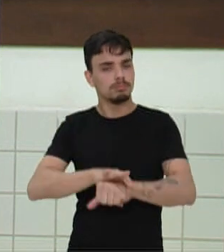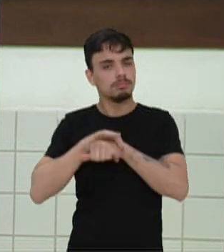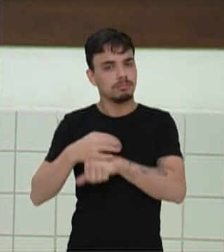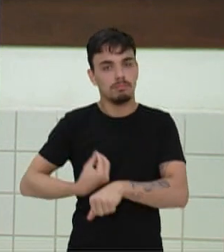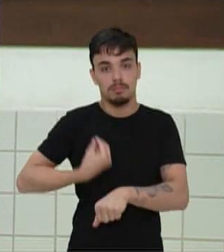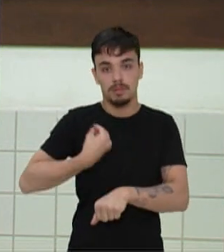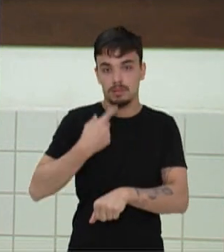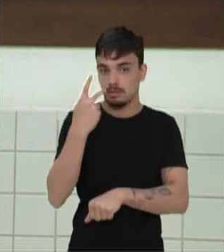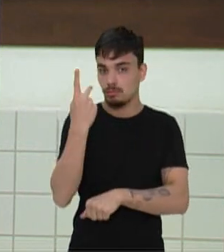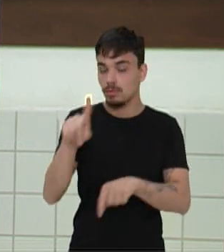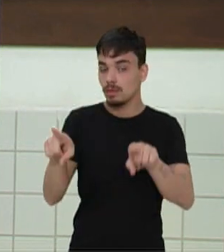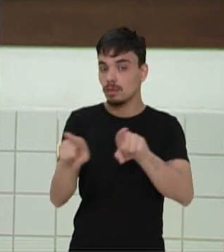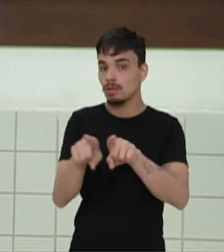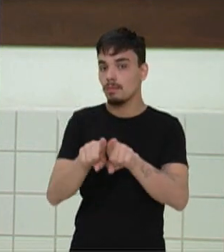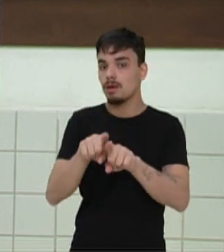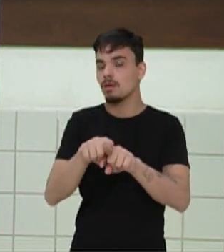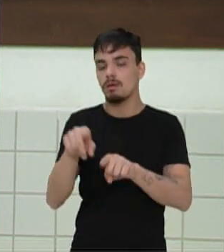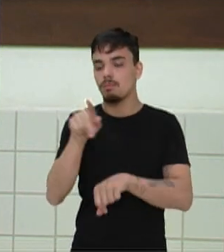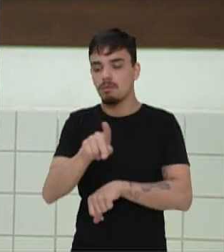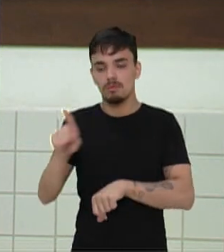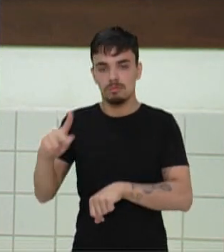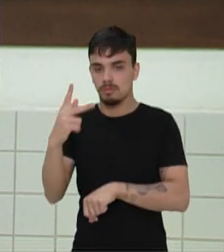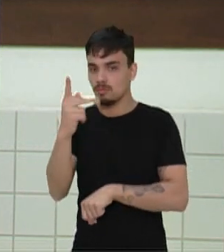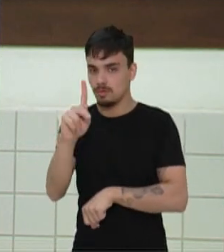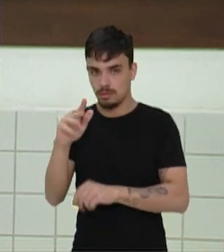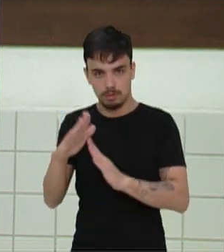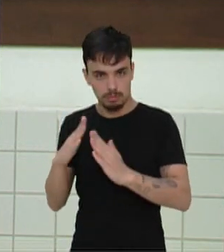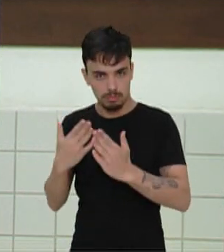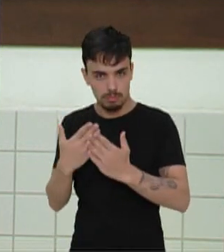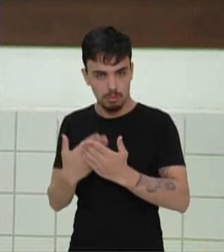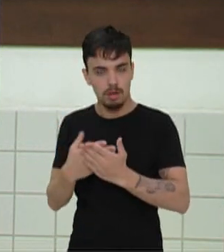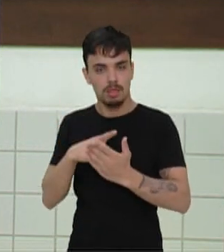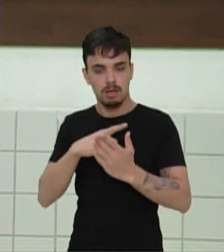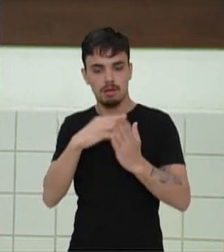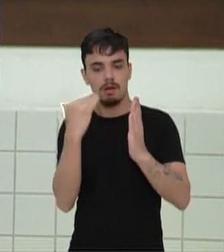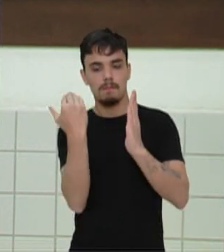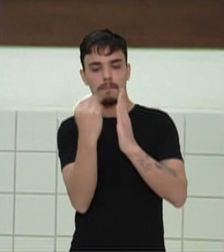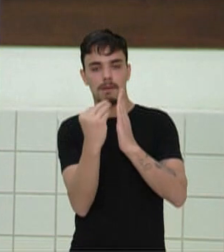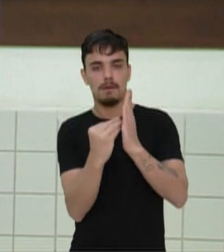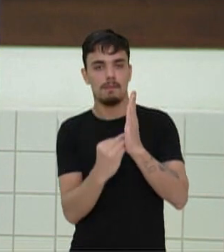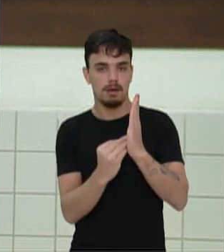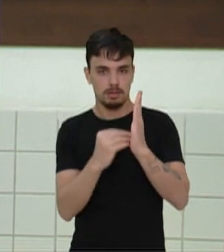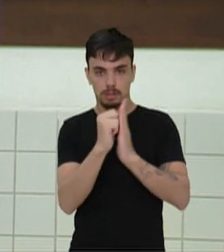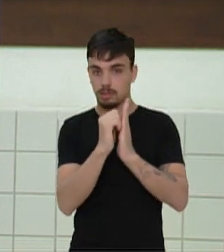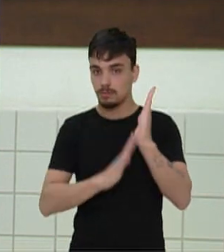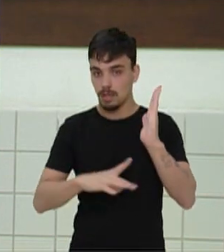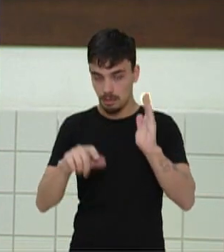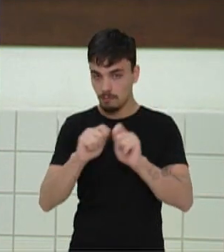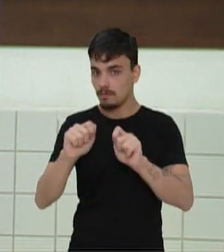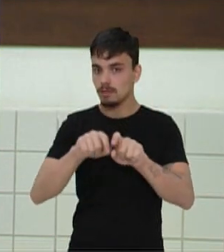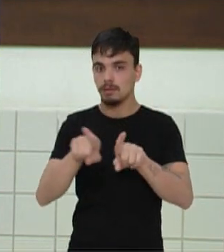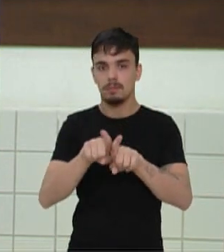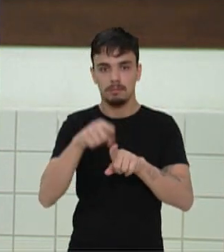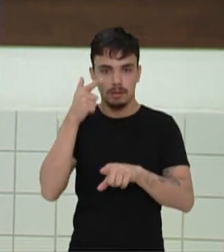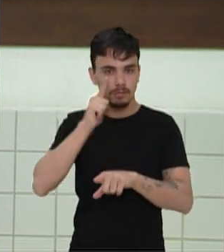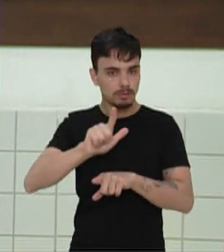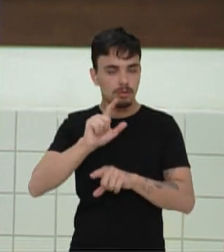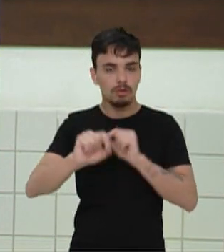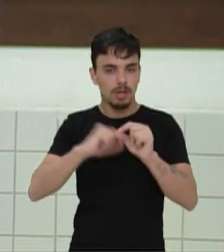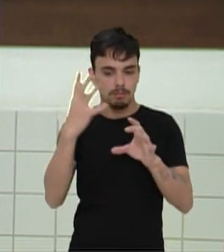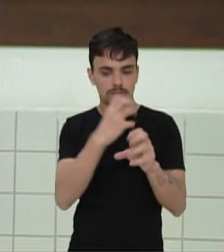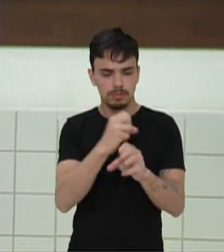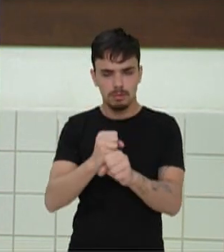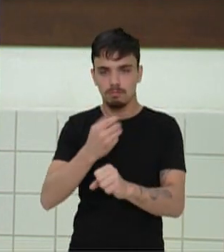vocês, E se caso o professor de vocês estiverem postando atividades, façam também essas atividades para garantir uma melhor nota, ok?